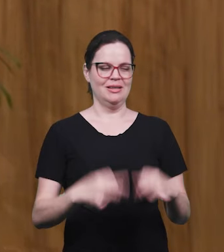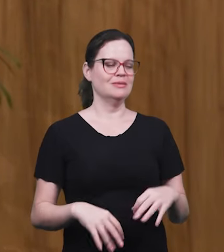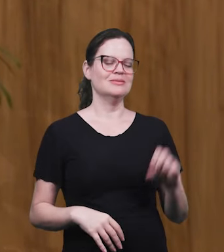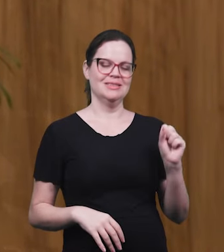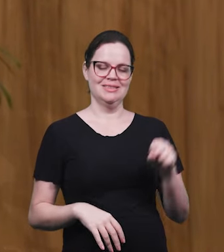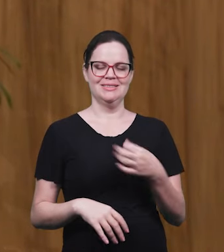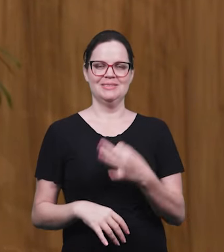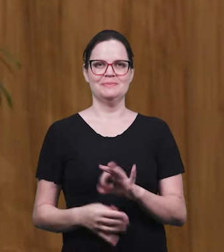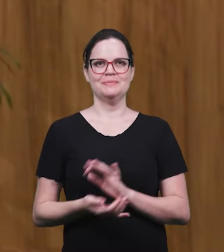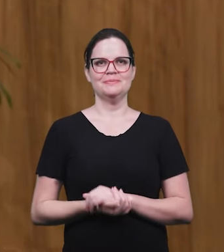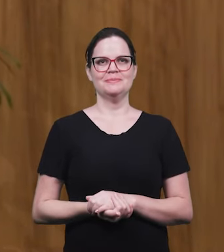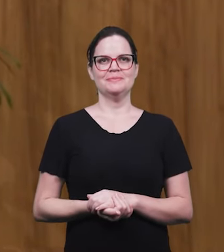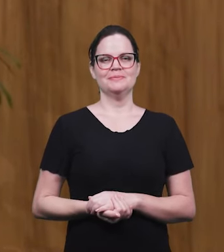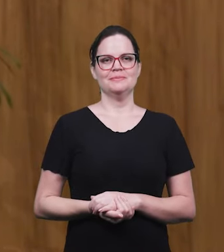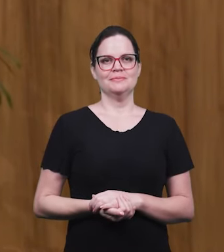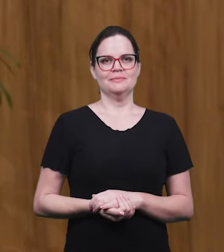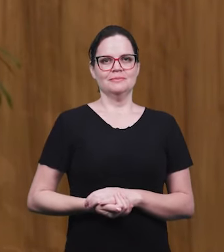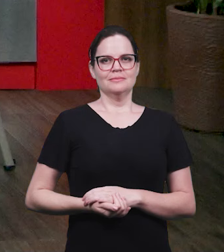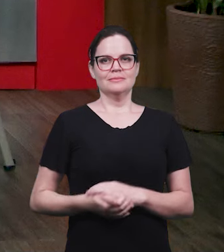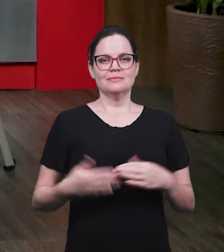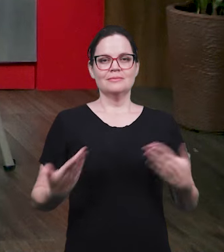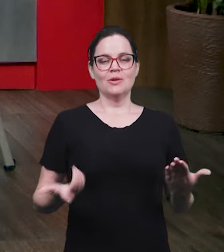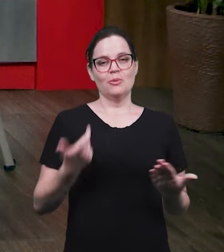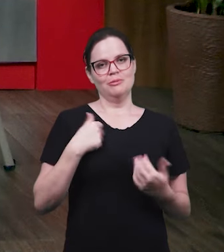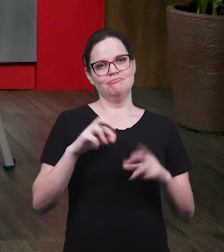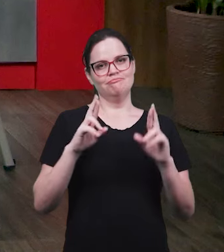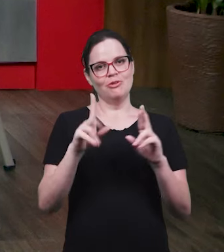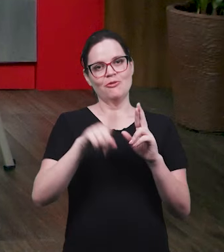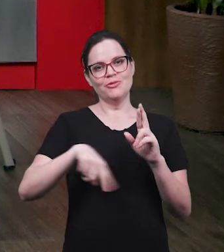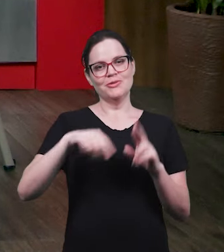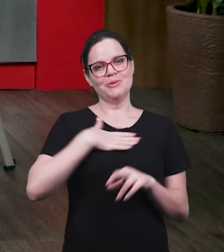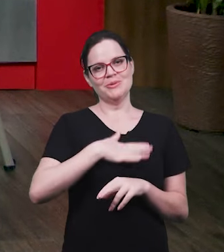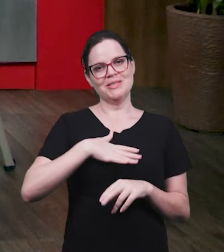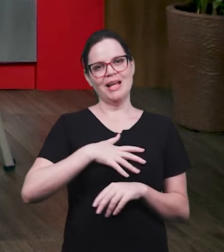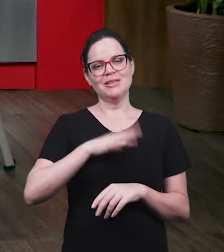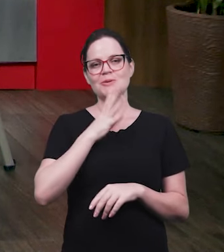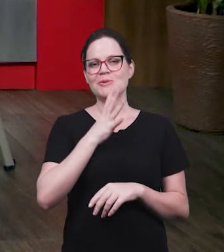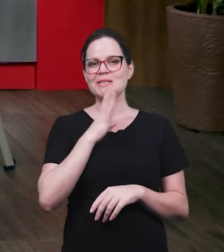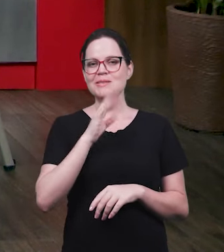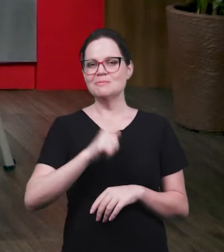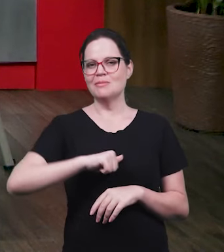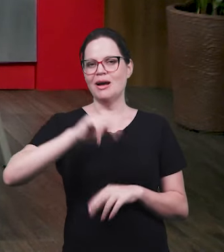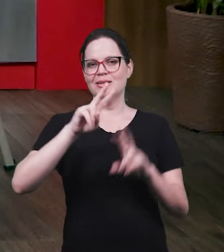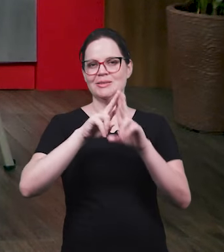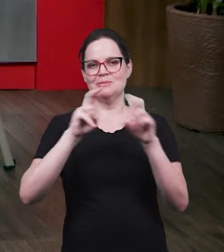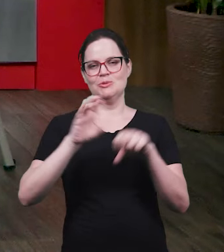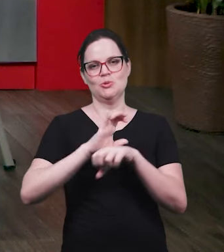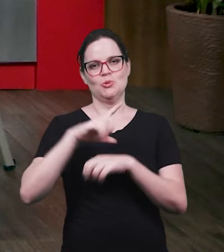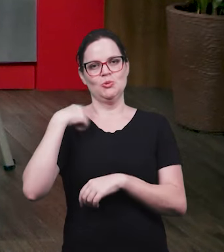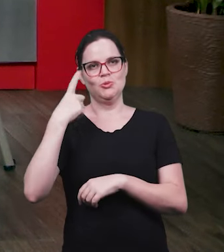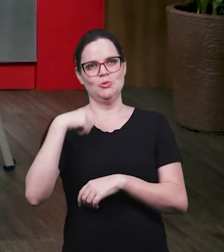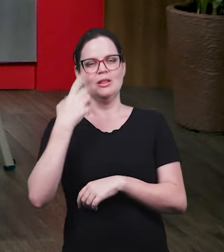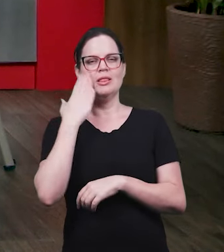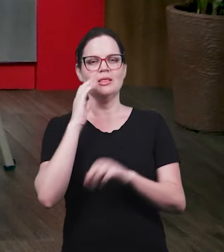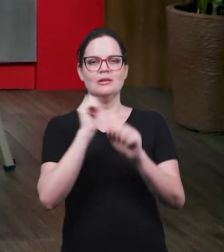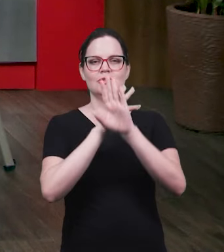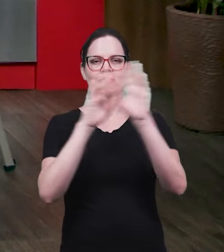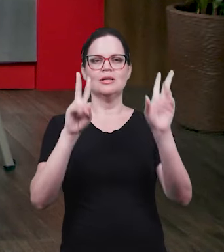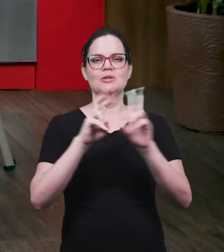Sim, exatamente. Então, espero que vocês tenham conhecido um pouco mais e entendido um pouco mais do que